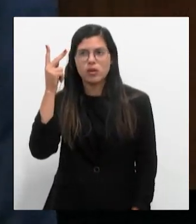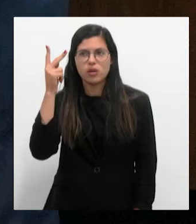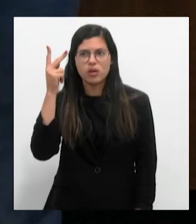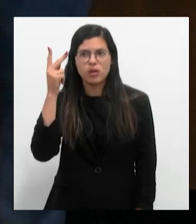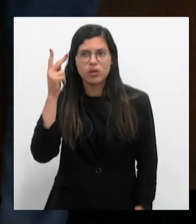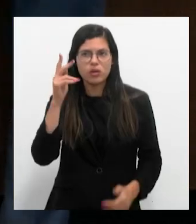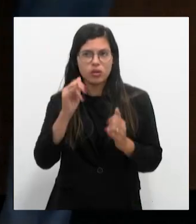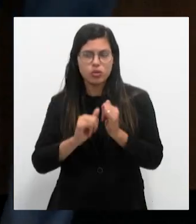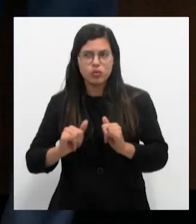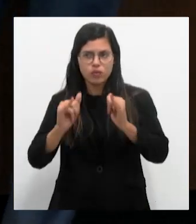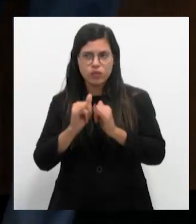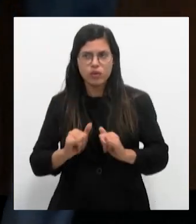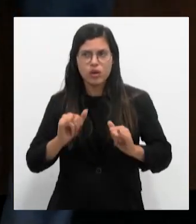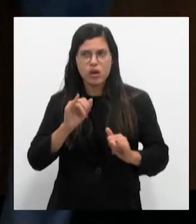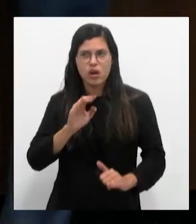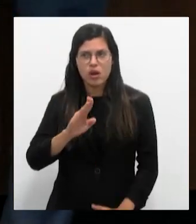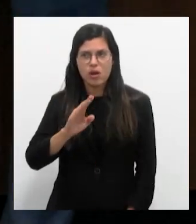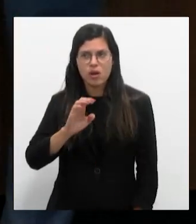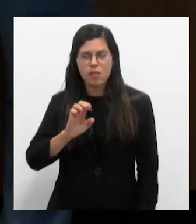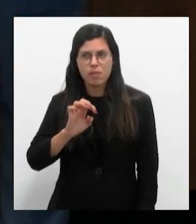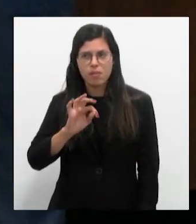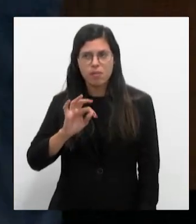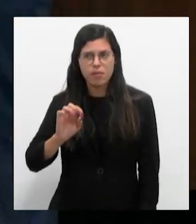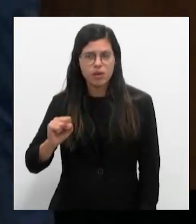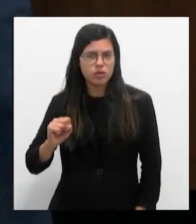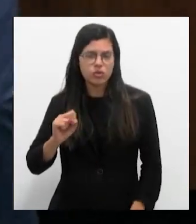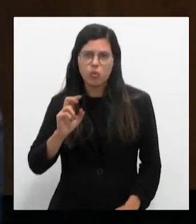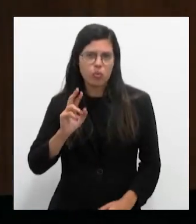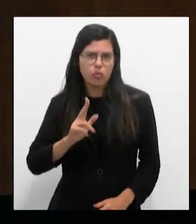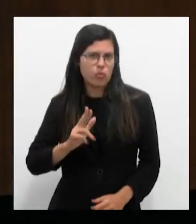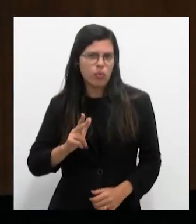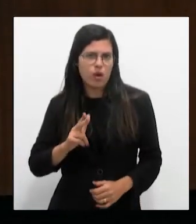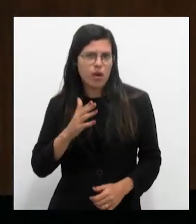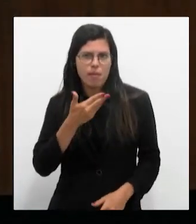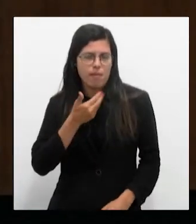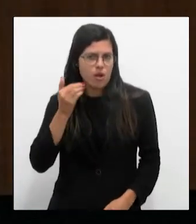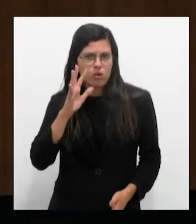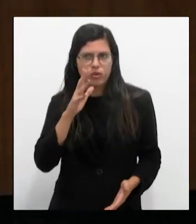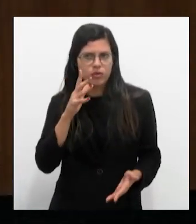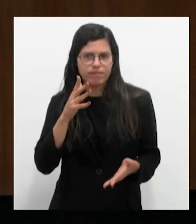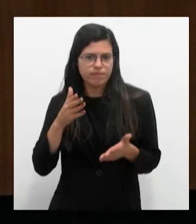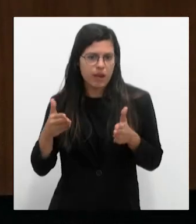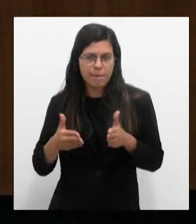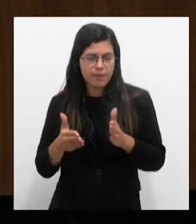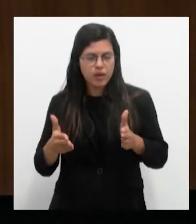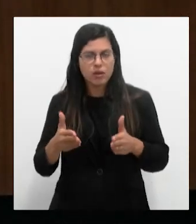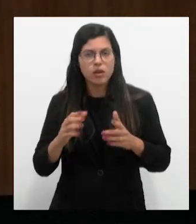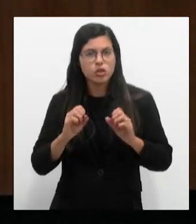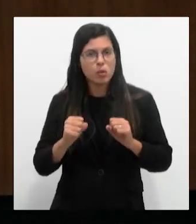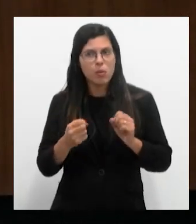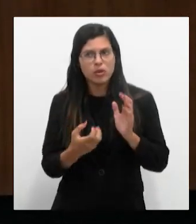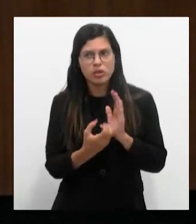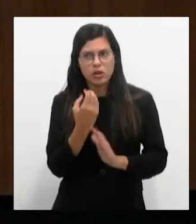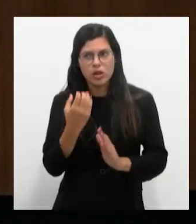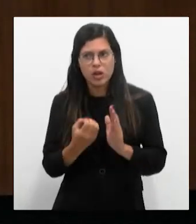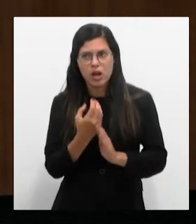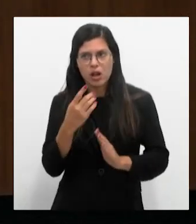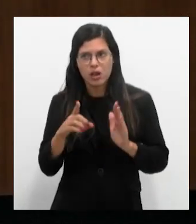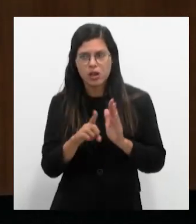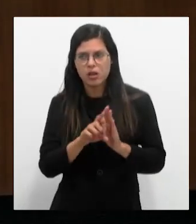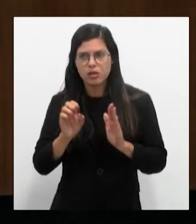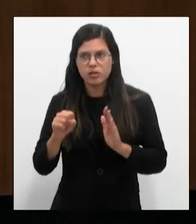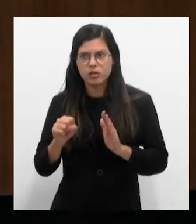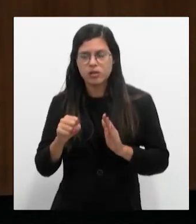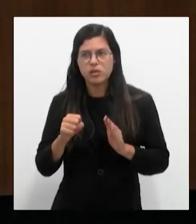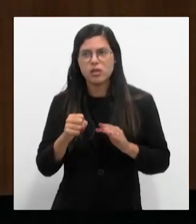bets, não é o caminho, né? Então, a gente pode legislar sim, eu acho que é uma forma de provocar, eu já fiz isso